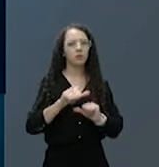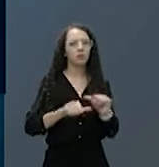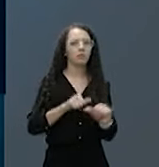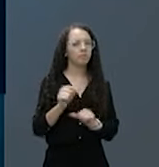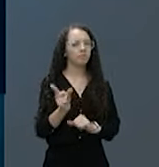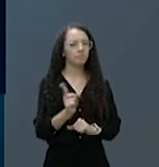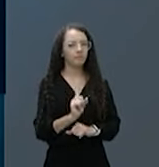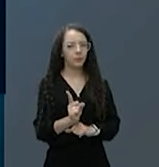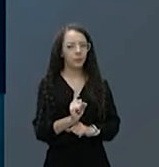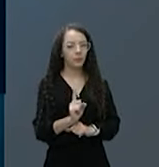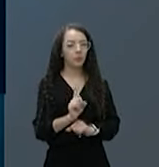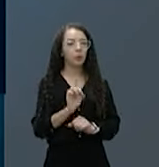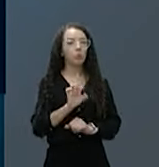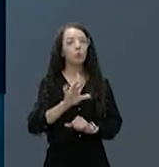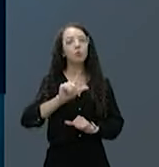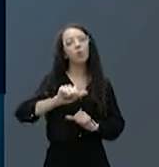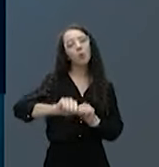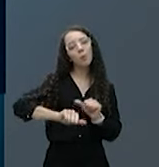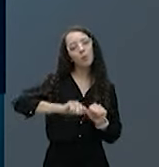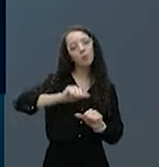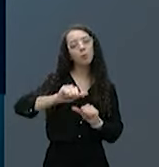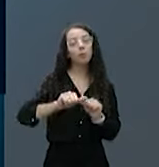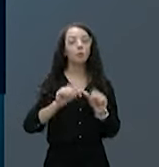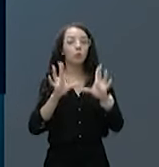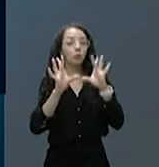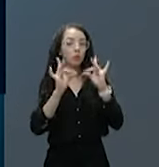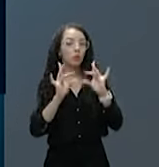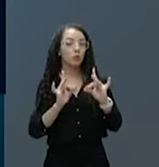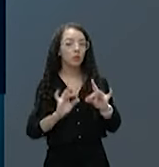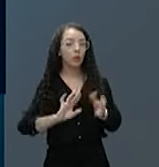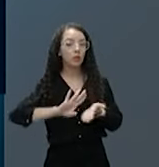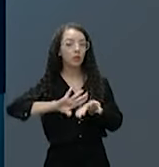uma modificação para retirada de dois